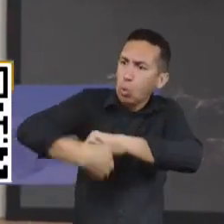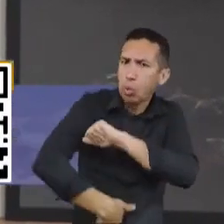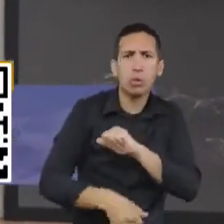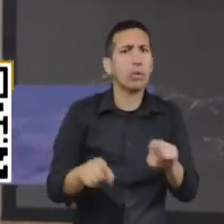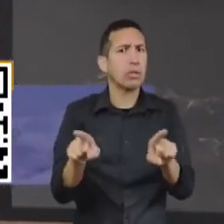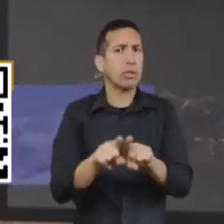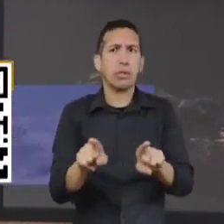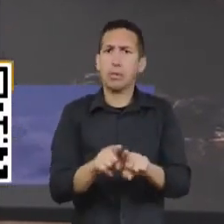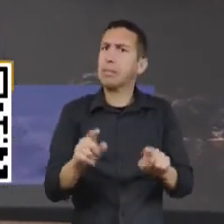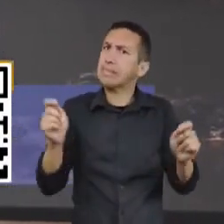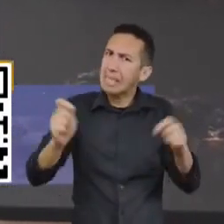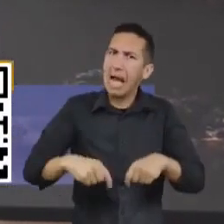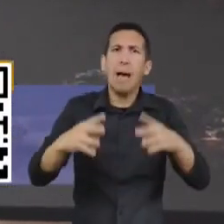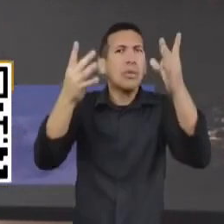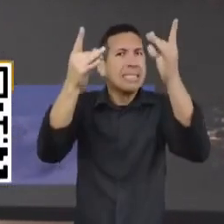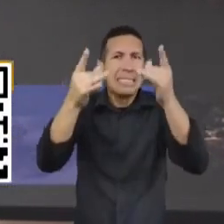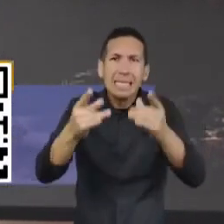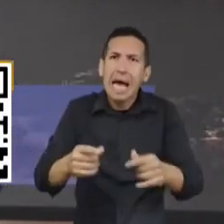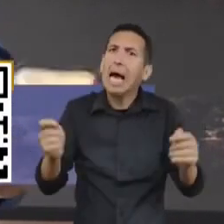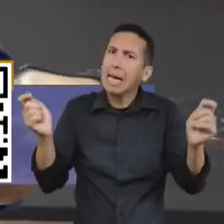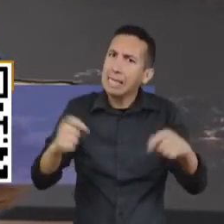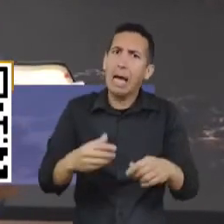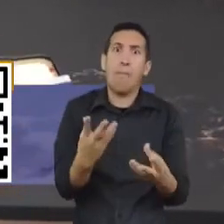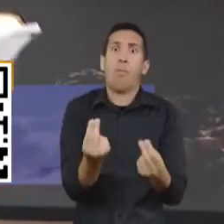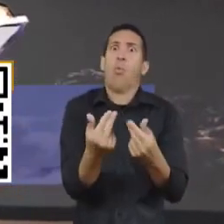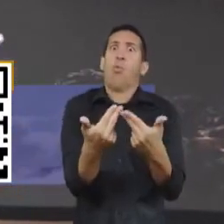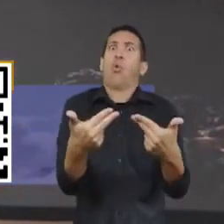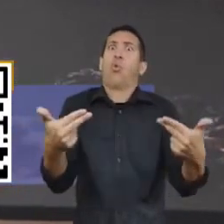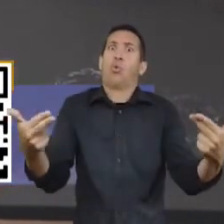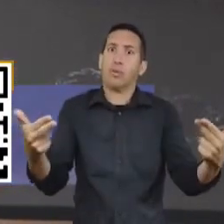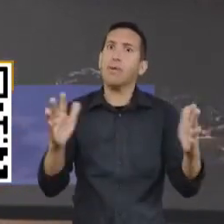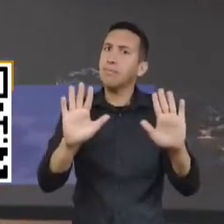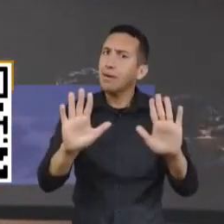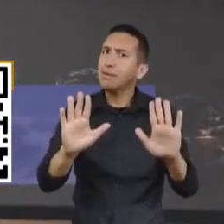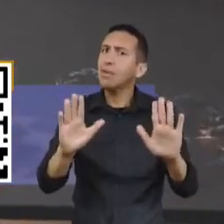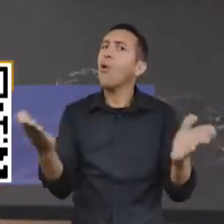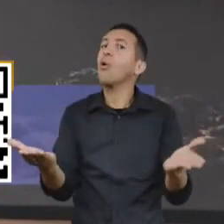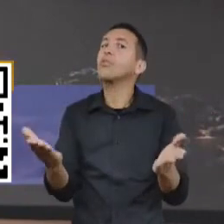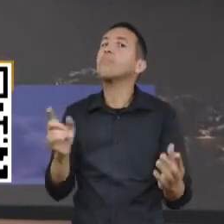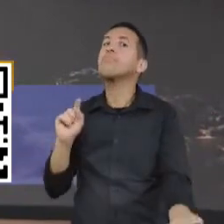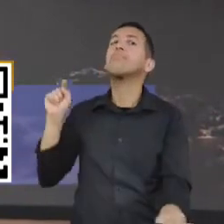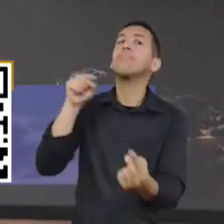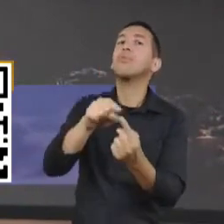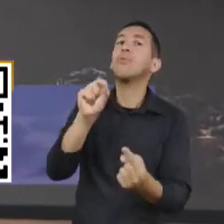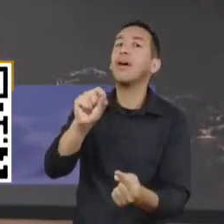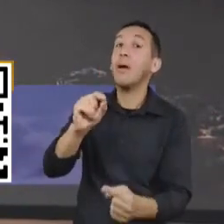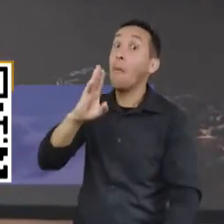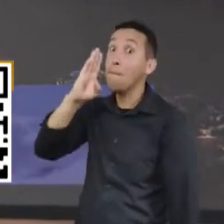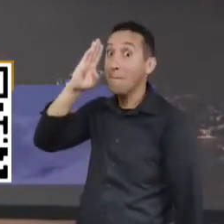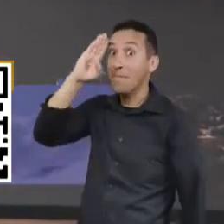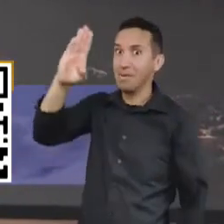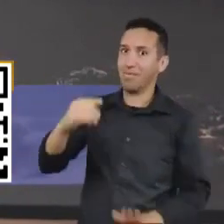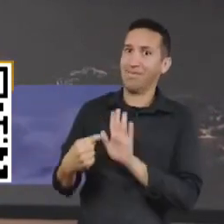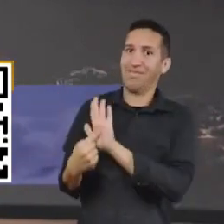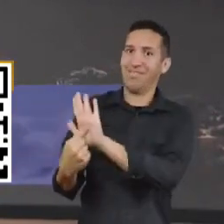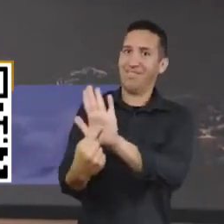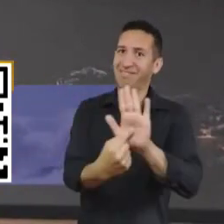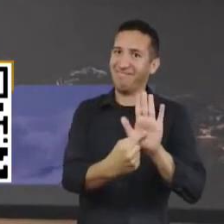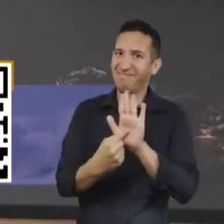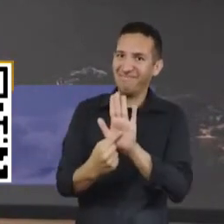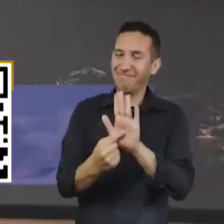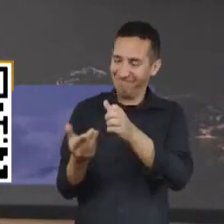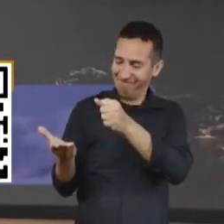não esgotaremos porque ele é cheio de detalhes claro que aqui o nosso objetivo é mostrar para você o ponto principal o